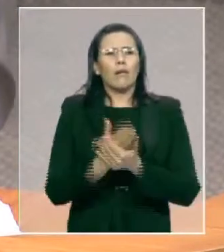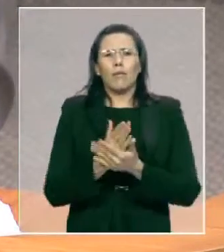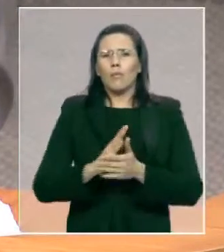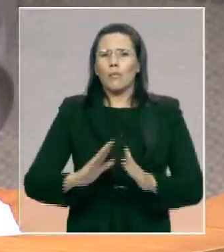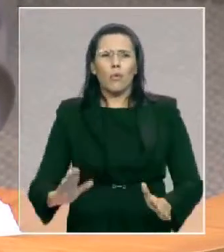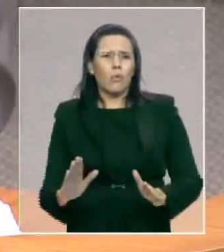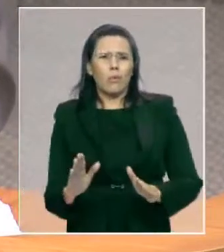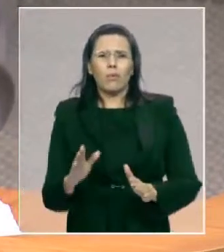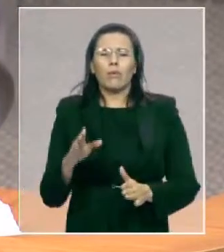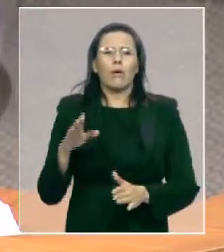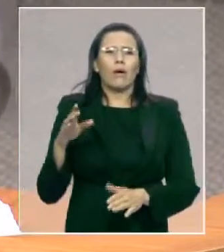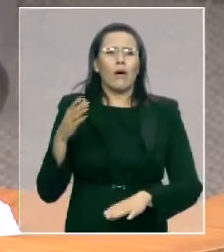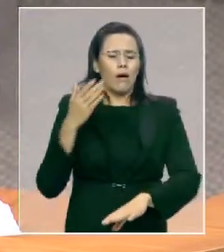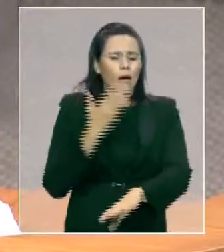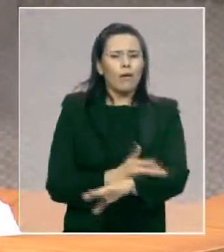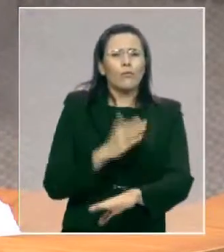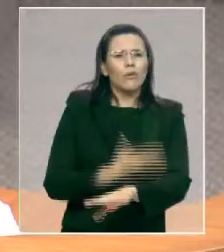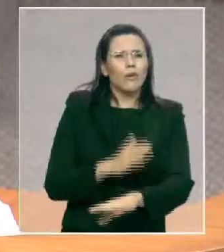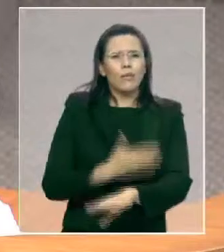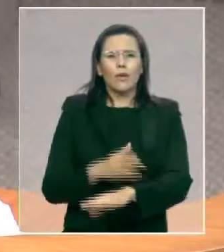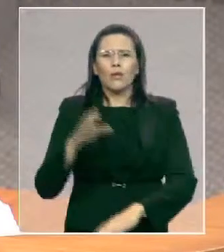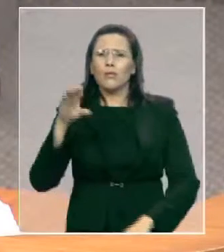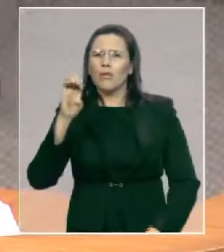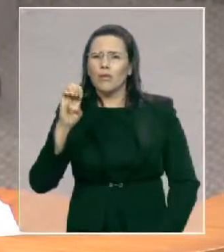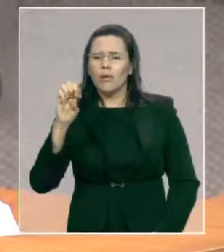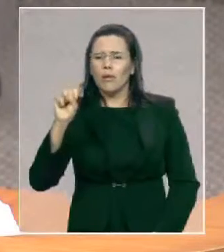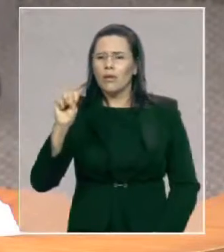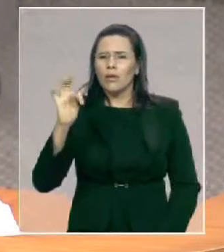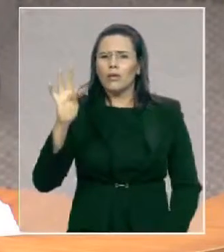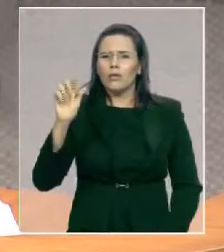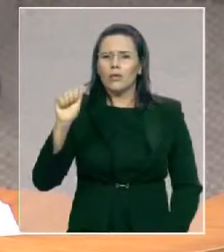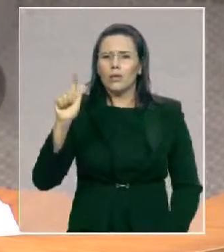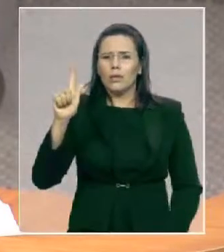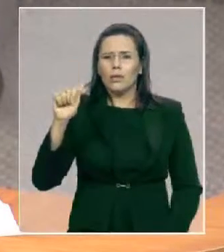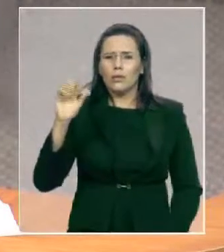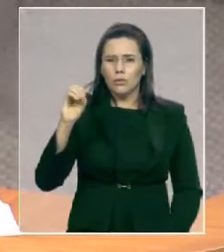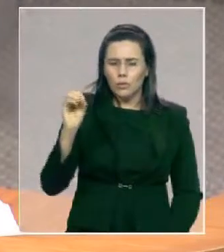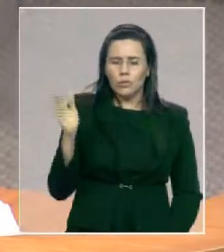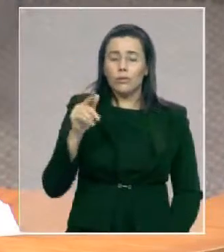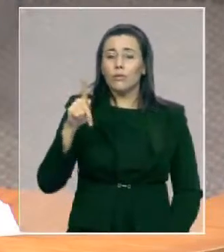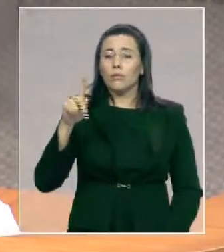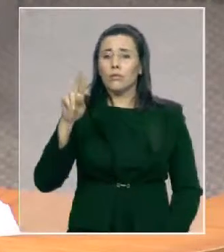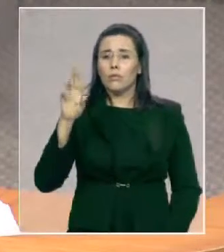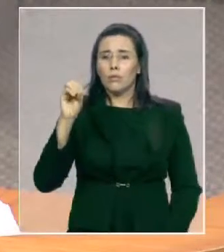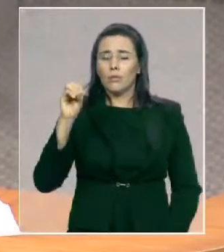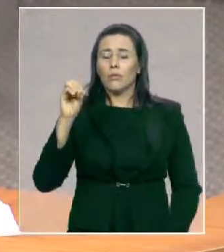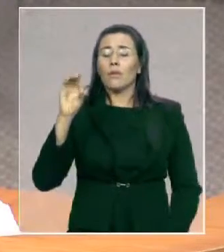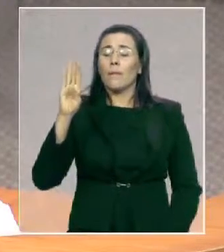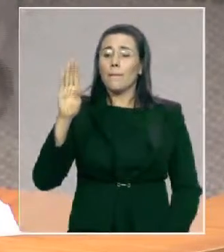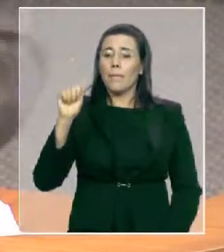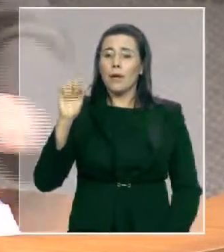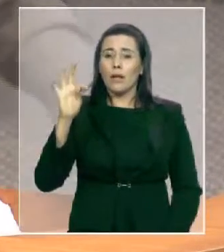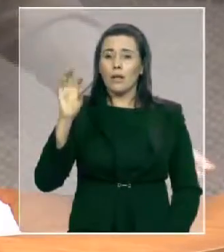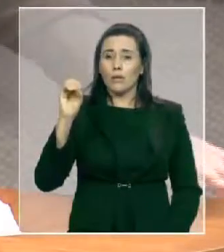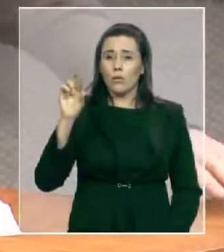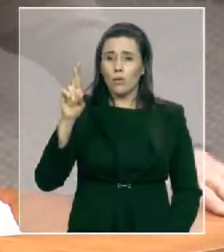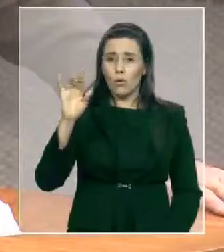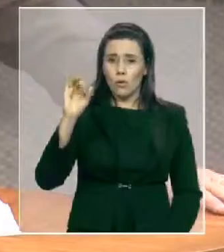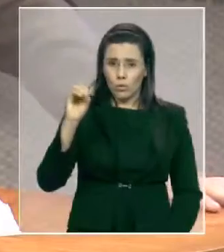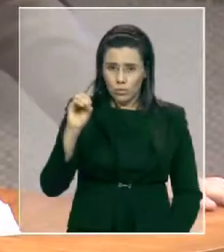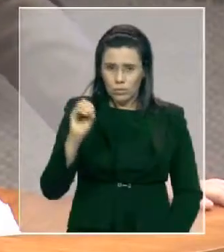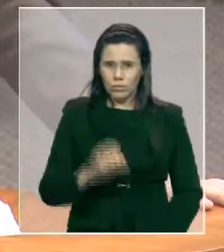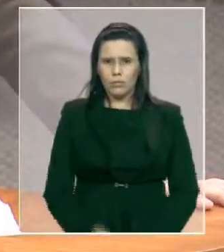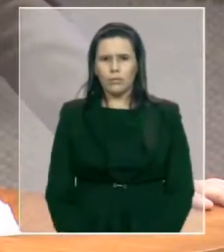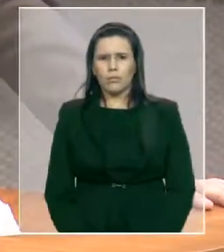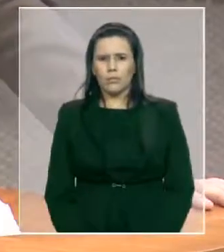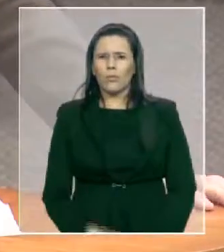Isto é preocupante para o Estado do Maranhão. Nós temos que ser a polícia militar. Se nós